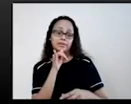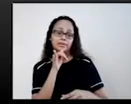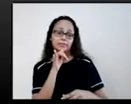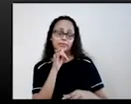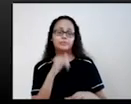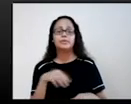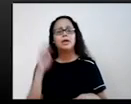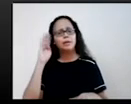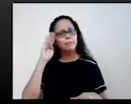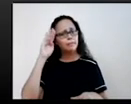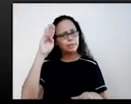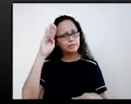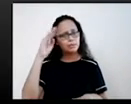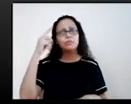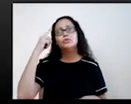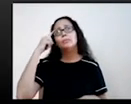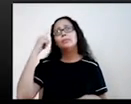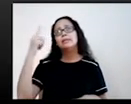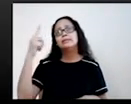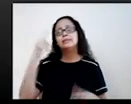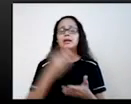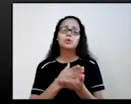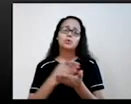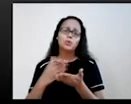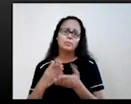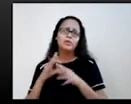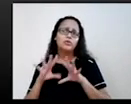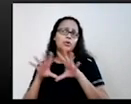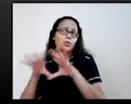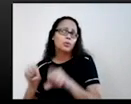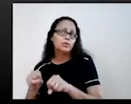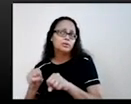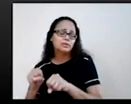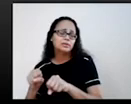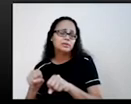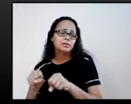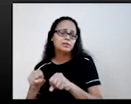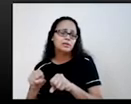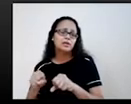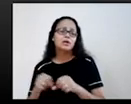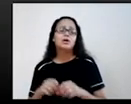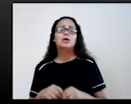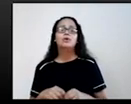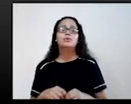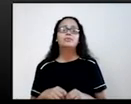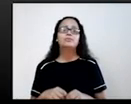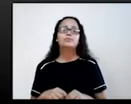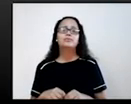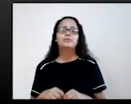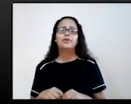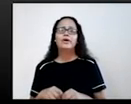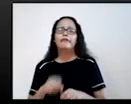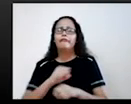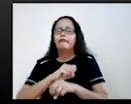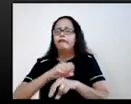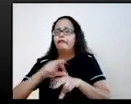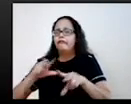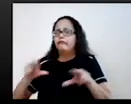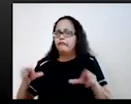culinária, principalmente aí, vamos pensar que no começo da colonização vinha muito negro para